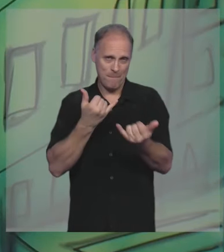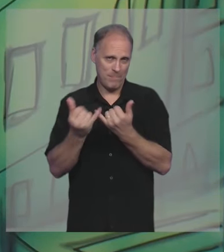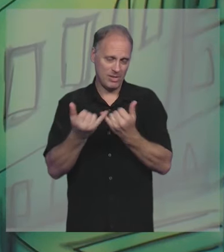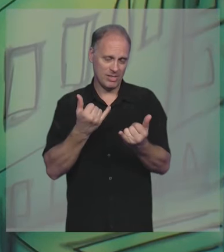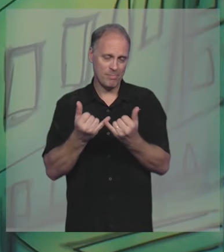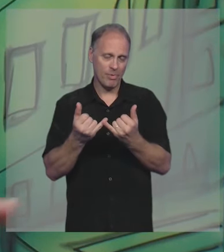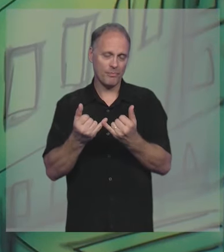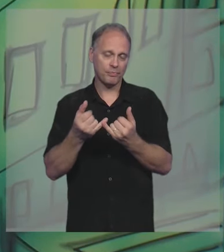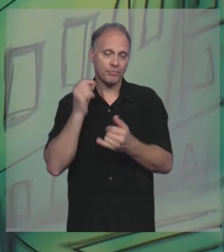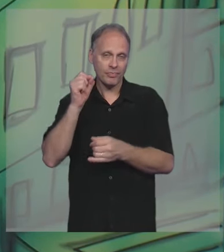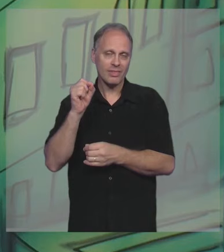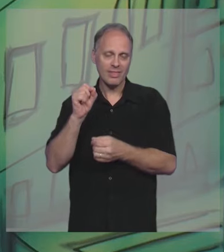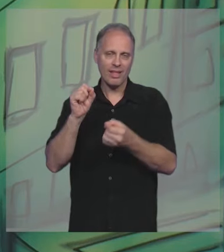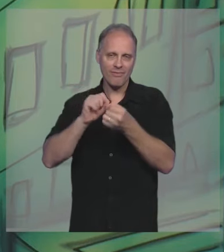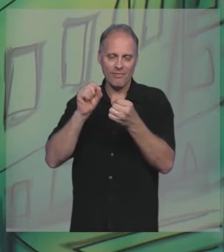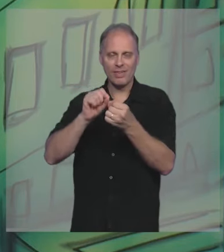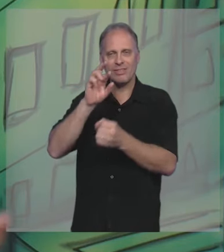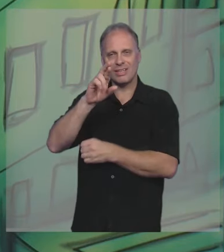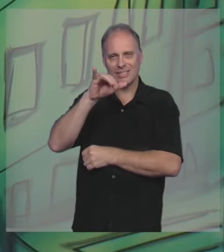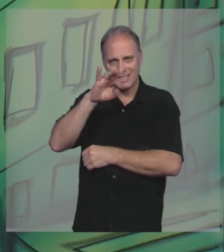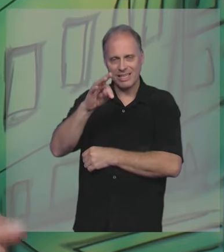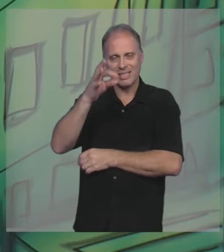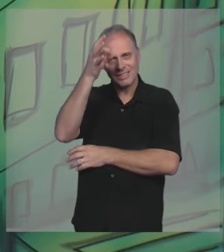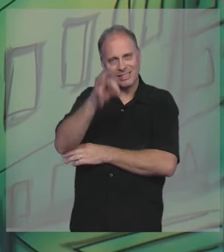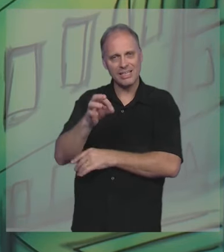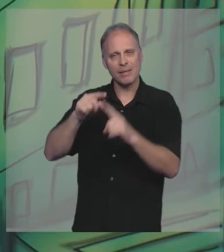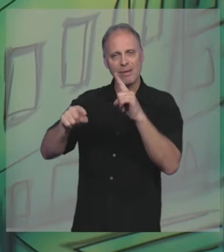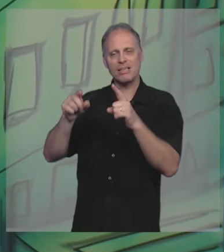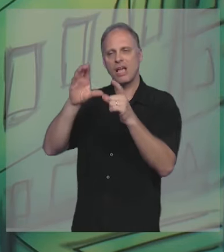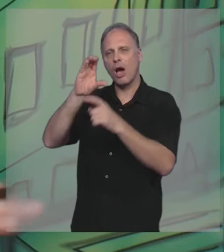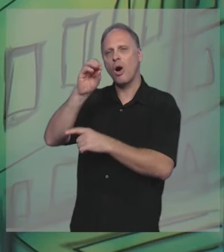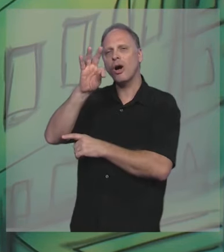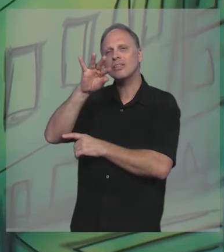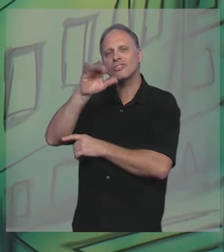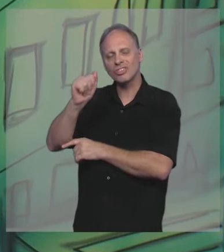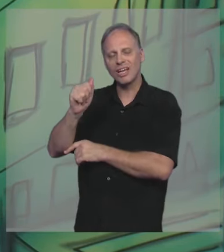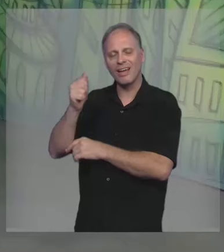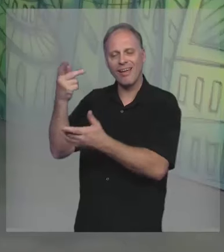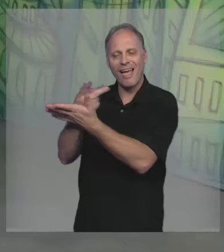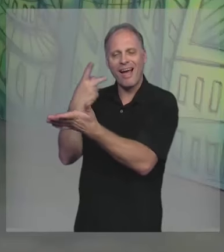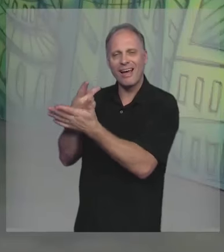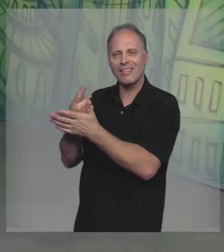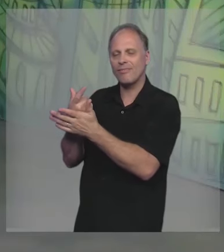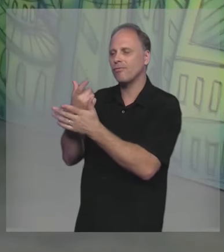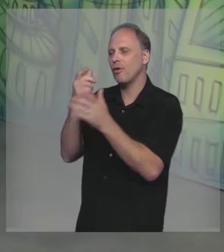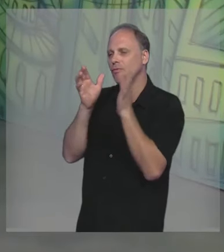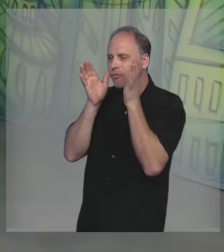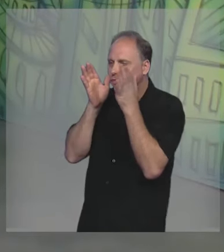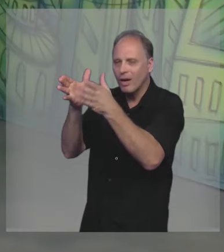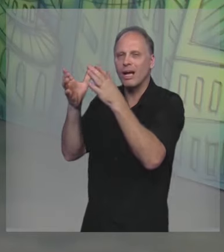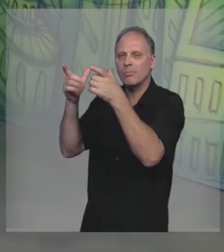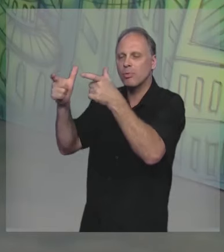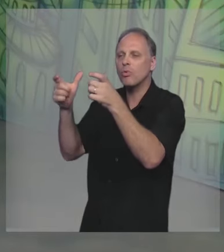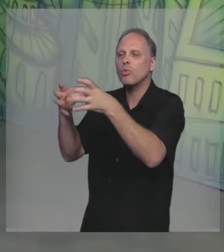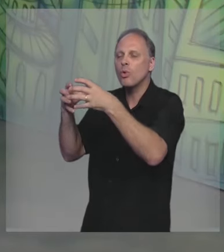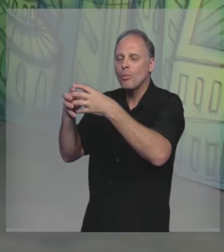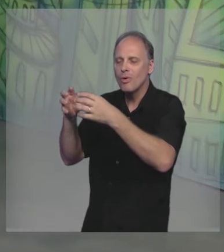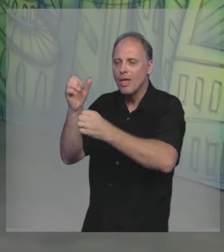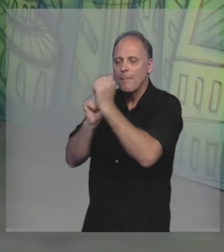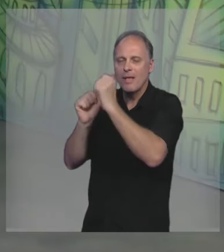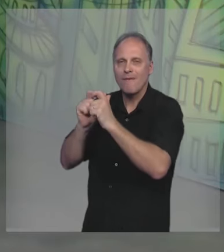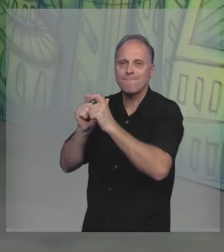dizer, a receita foi correta, a ótica que estava errada. A quer ótica dizer, que estava o público errada. que foi equivocado.